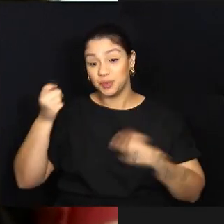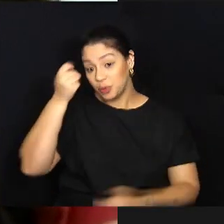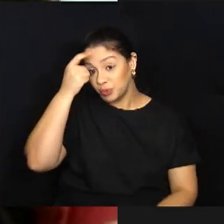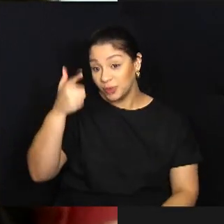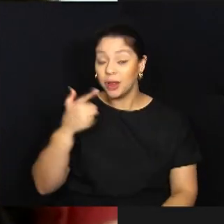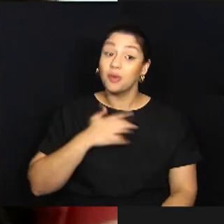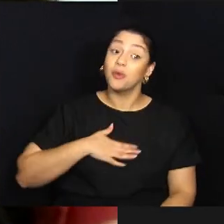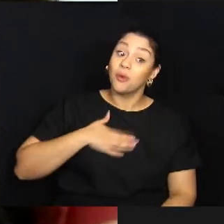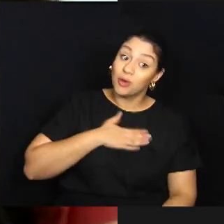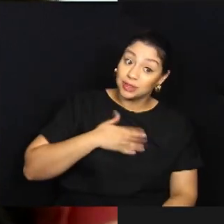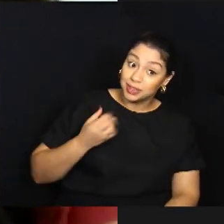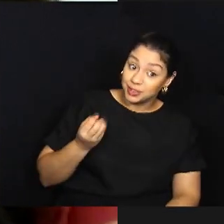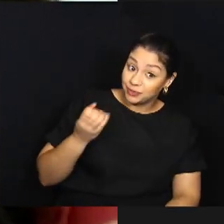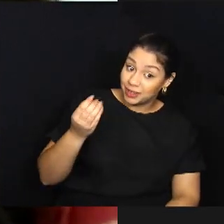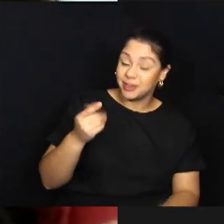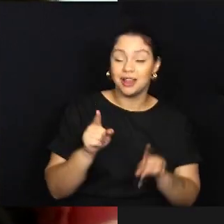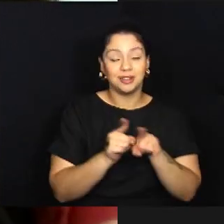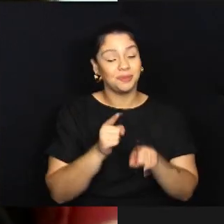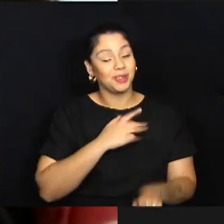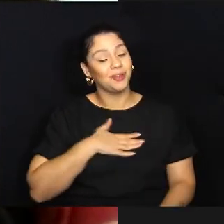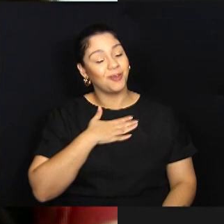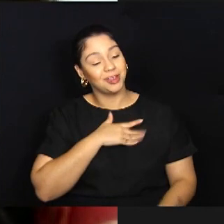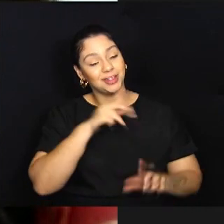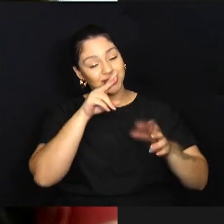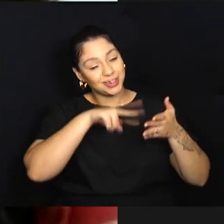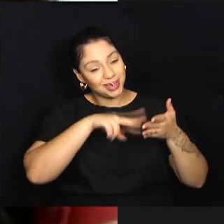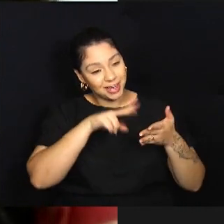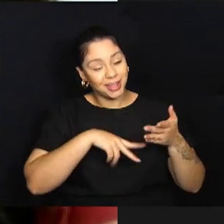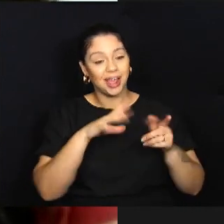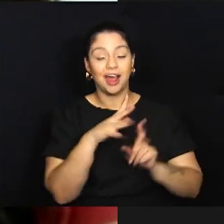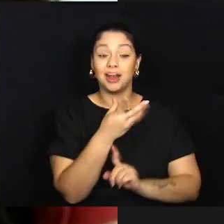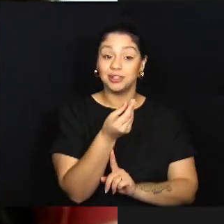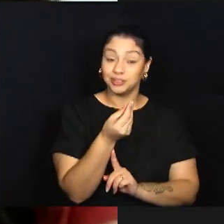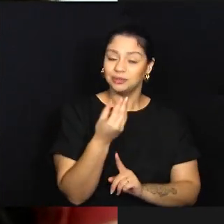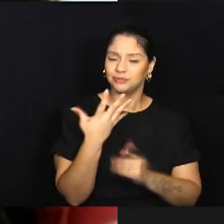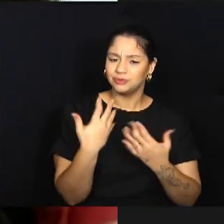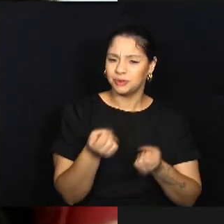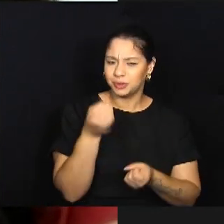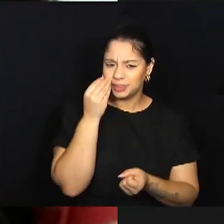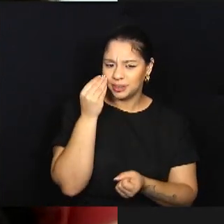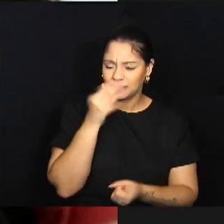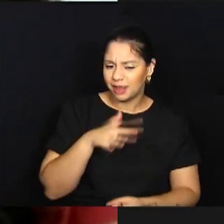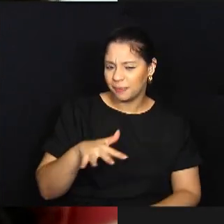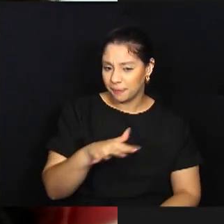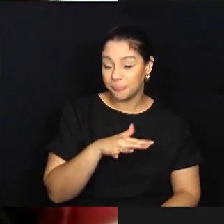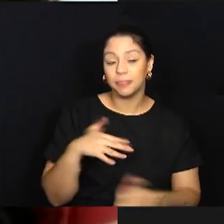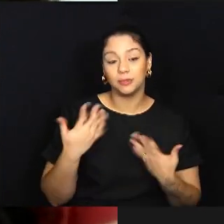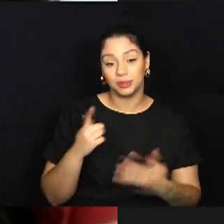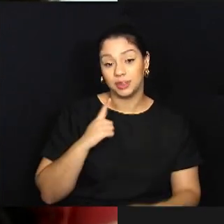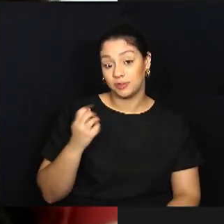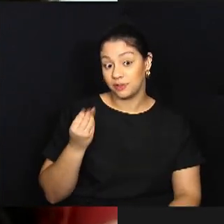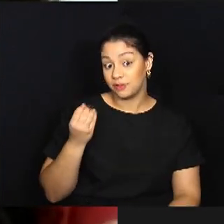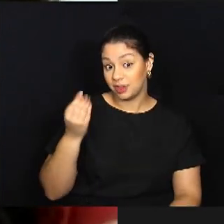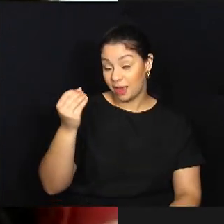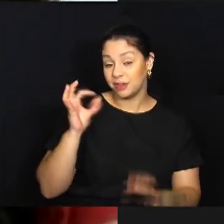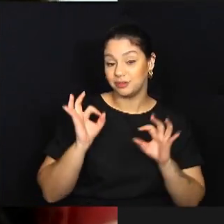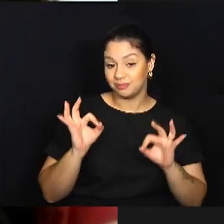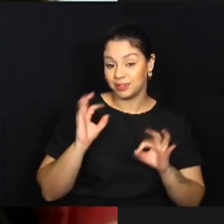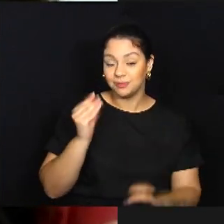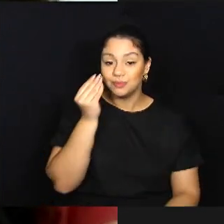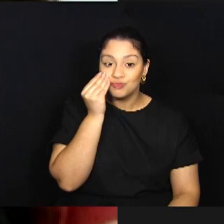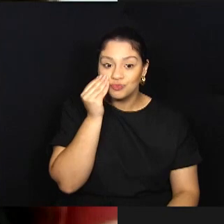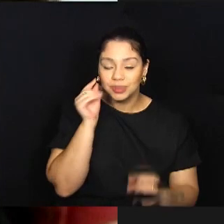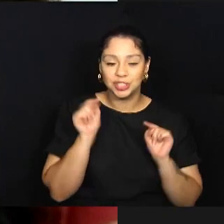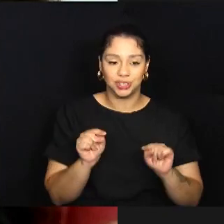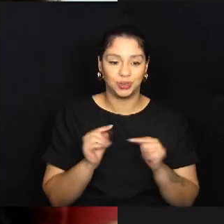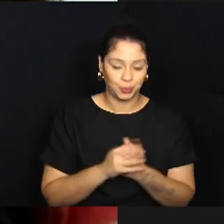e a gente gosta de ler, a gente gosta de artes, então por que não tentar buscar algo assim? Essa expedição é uma tentativa disso.